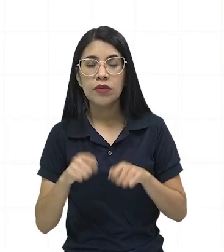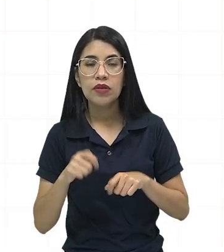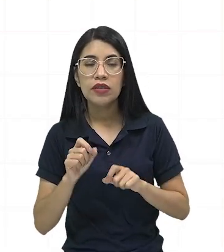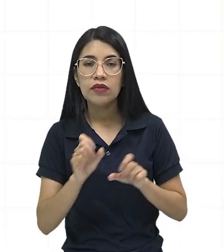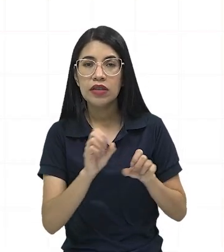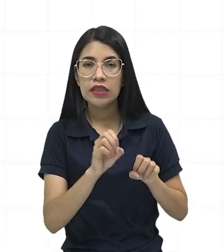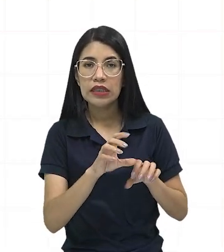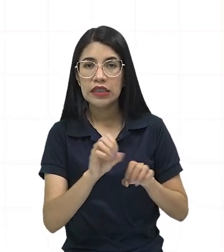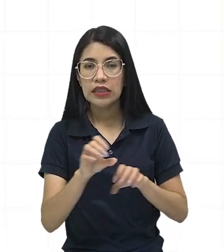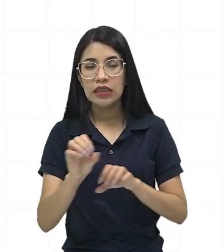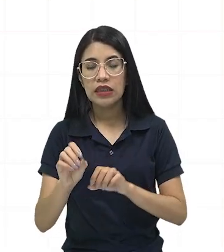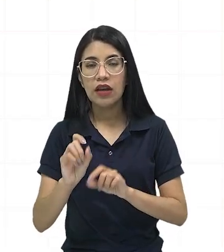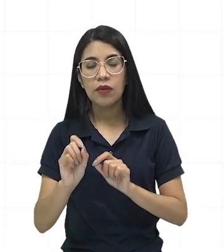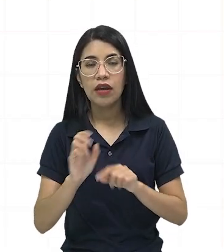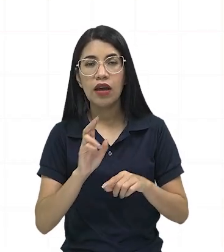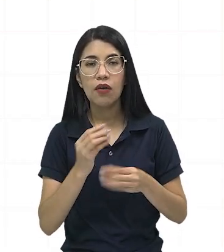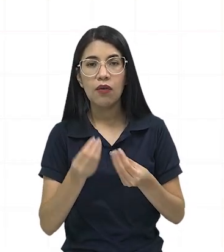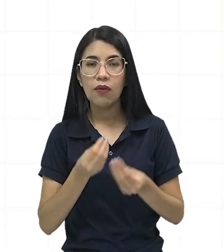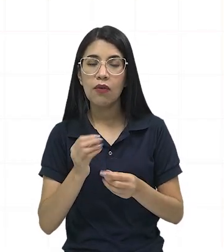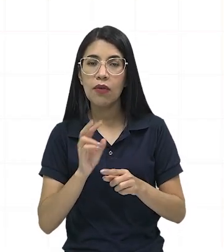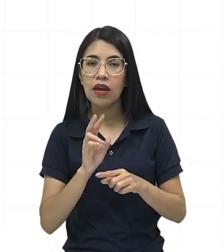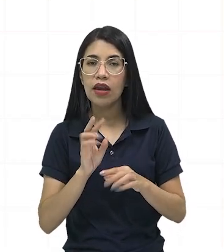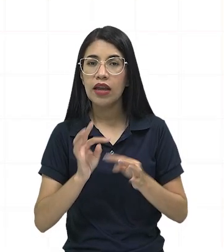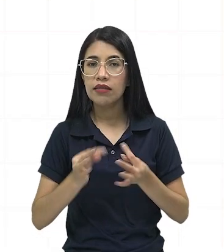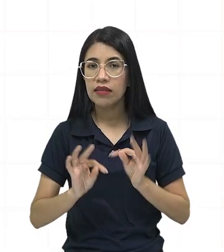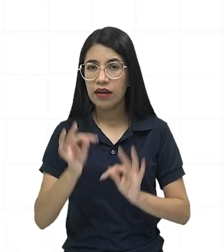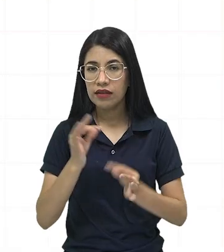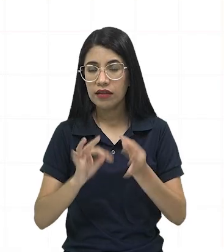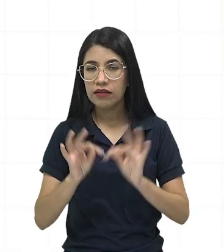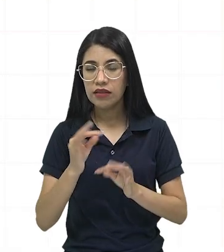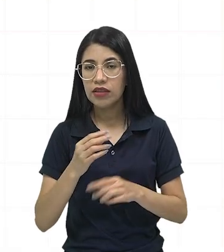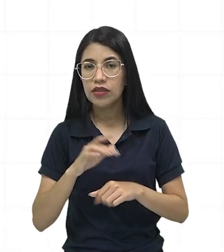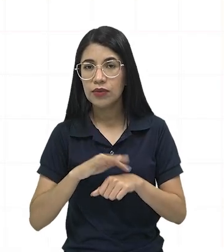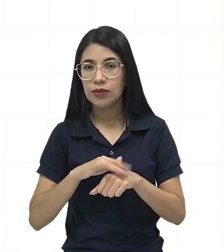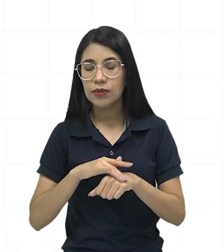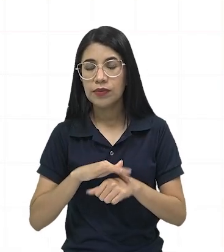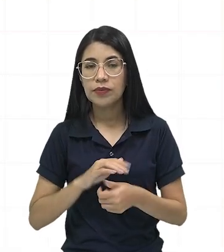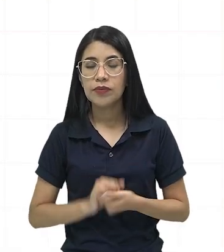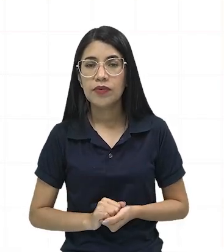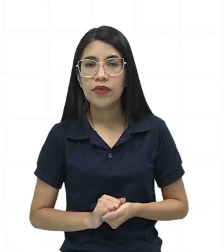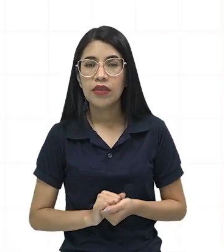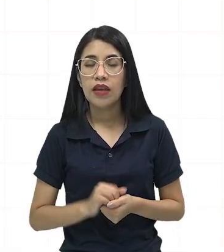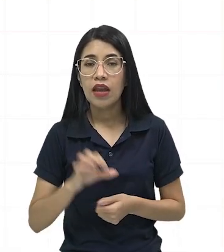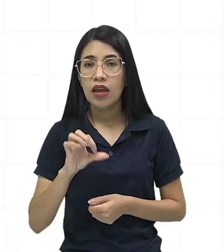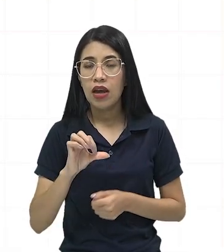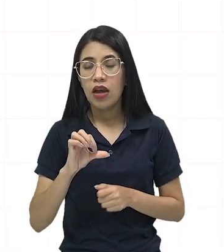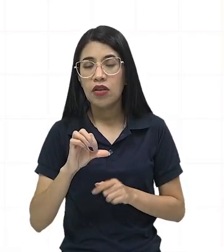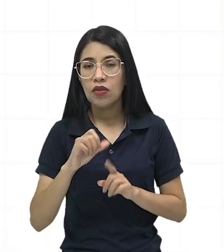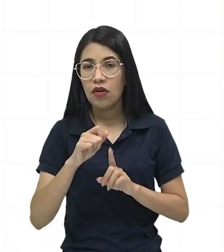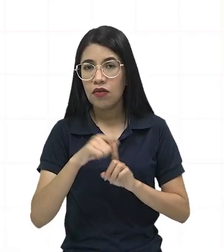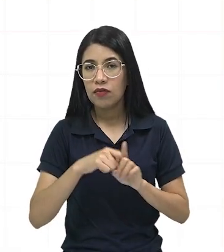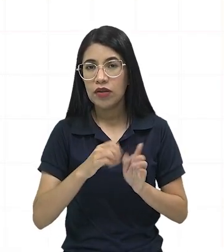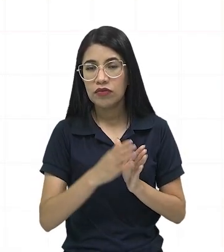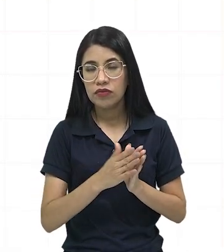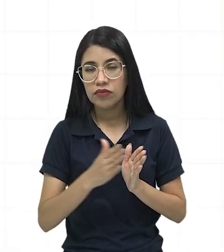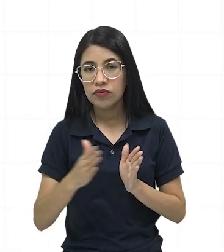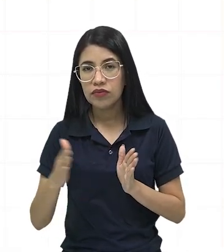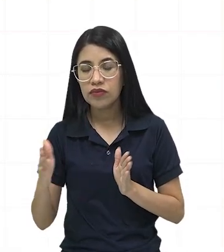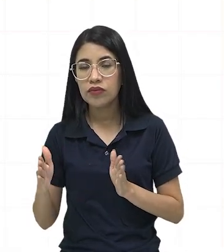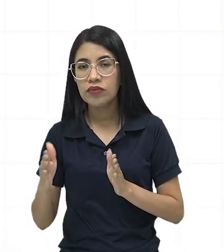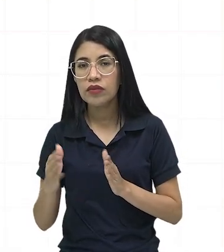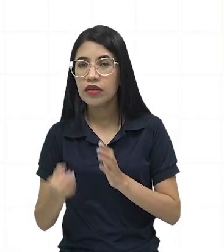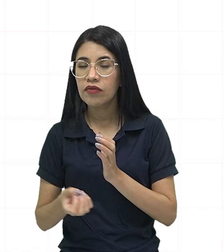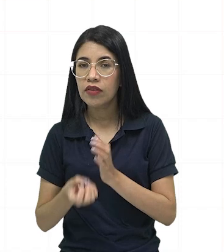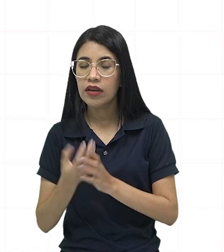fossem ensinados a cuidar dessas doenças, né? 9 meses depois da criação da Escola Cirúrgica da Bahia,